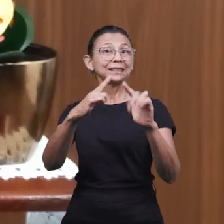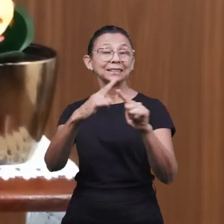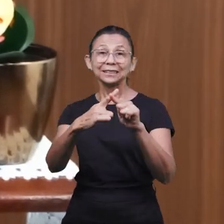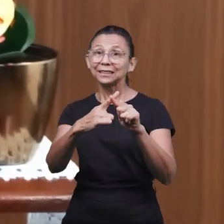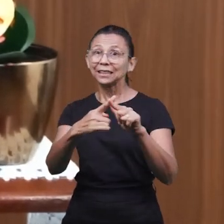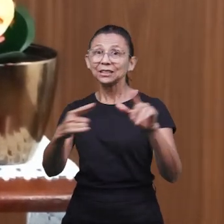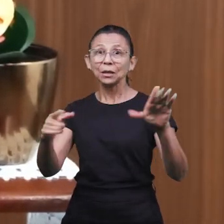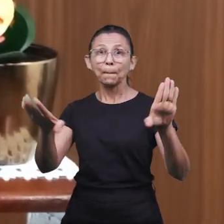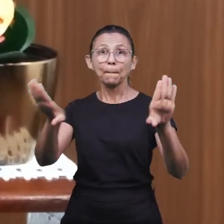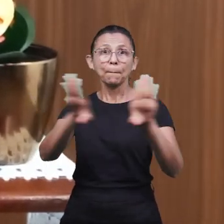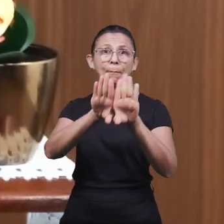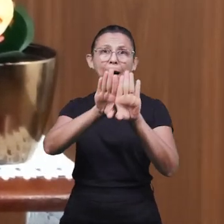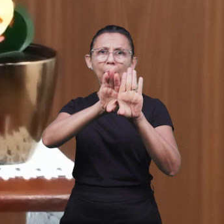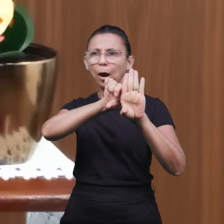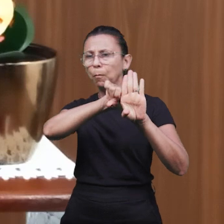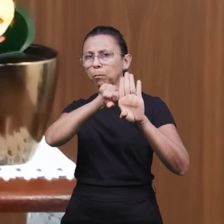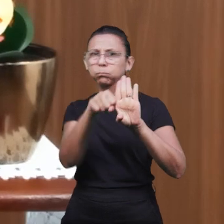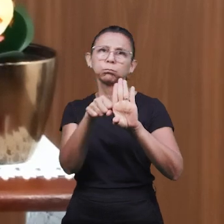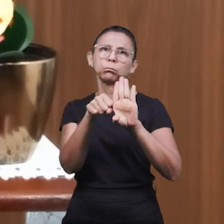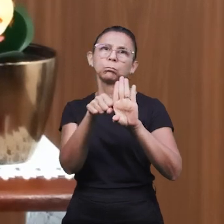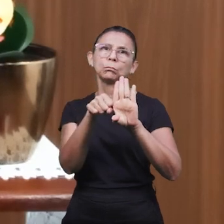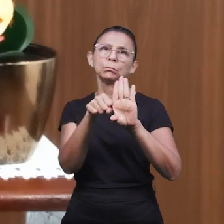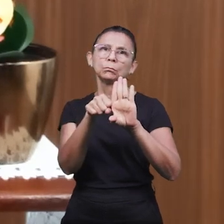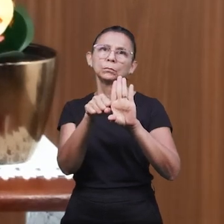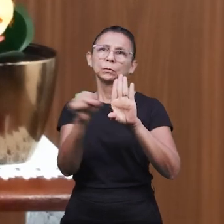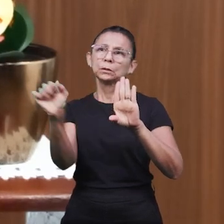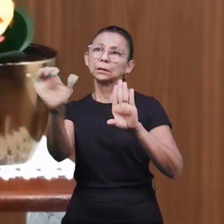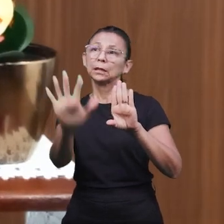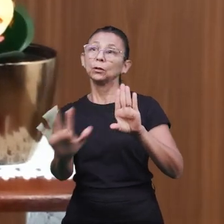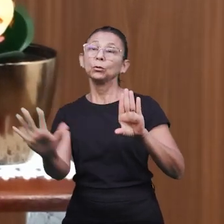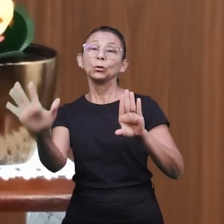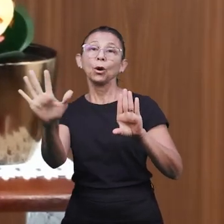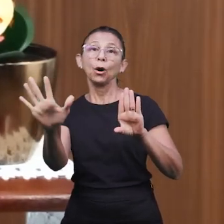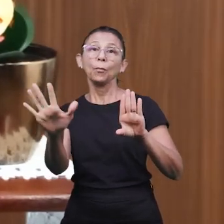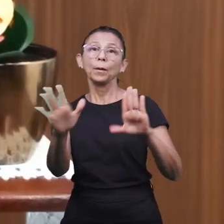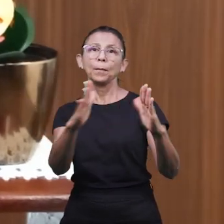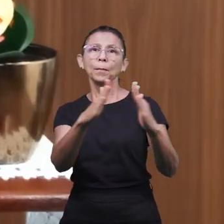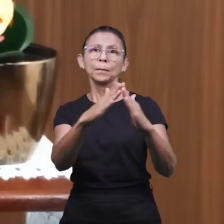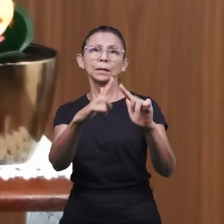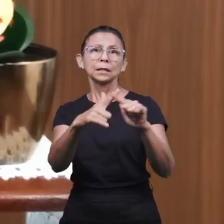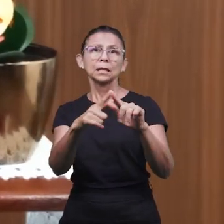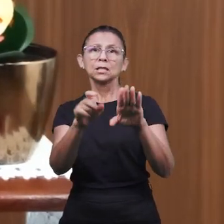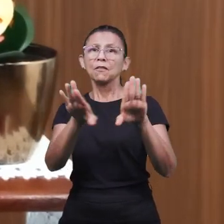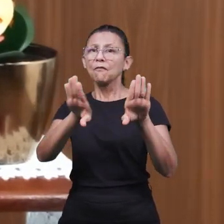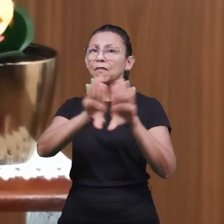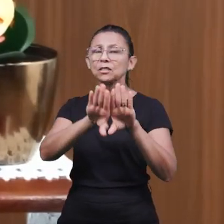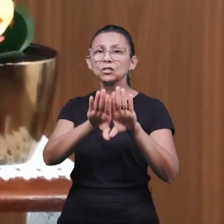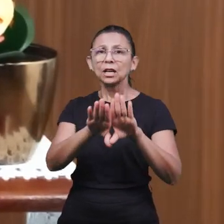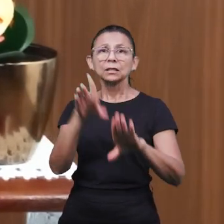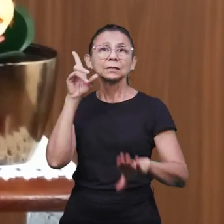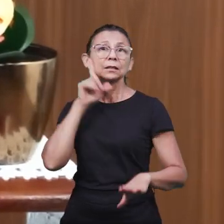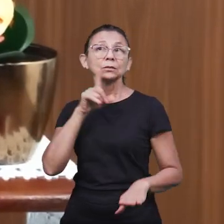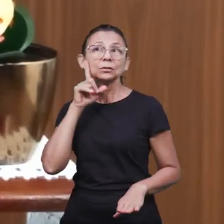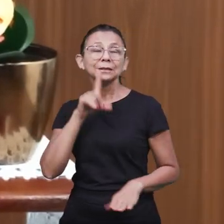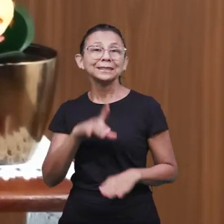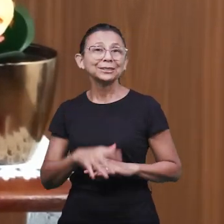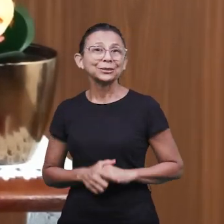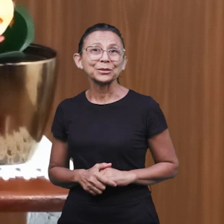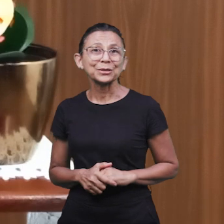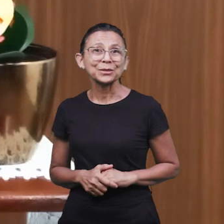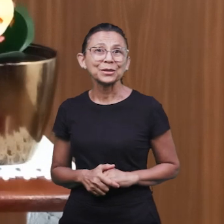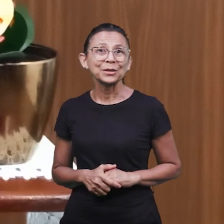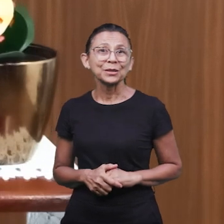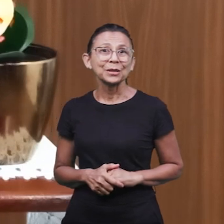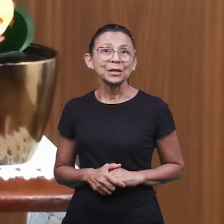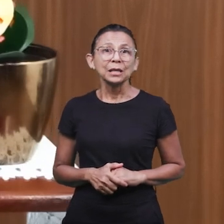de igrejas que fecharam as suas portas na Europa, que estão fechando as suas portas nos Estados Unidos,